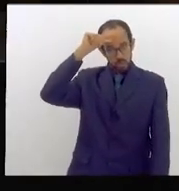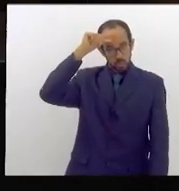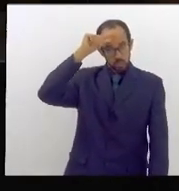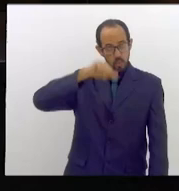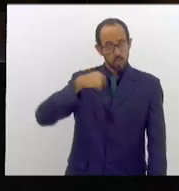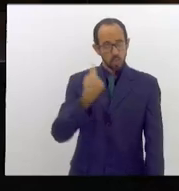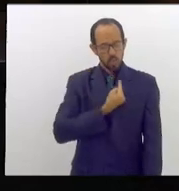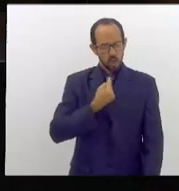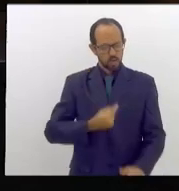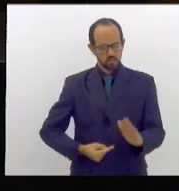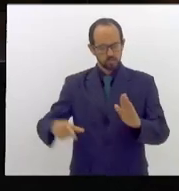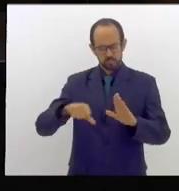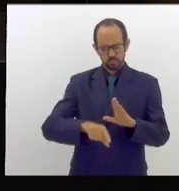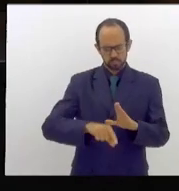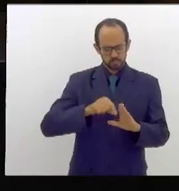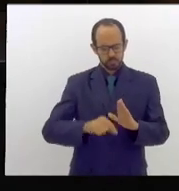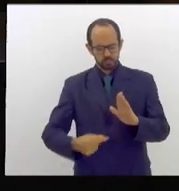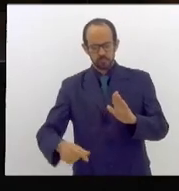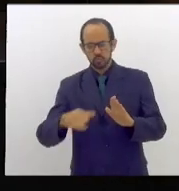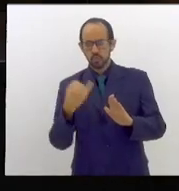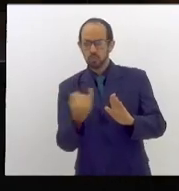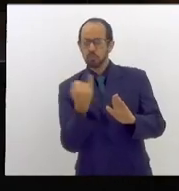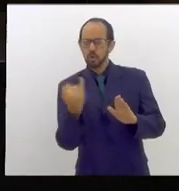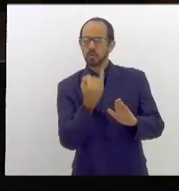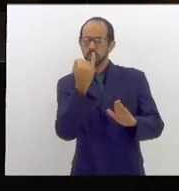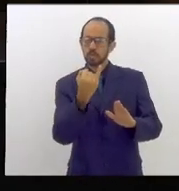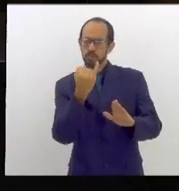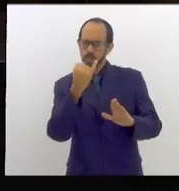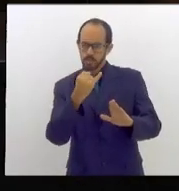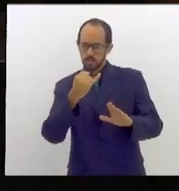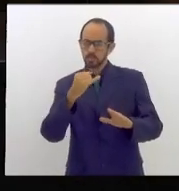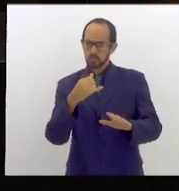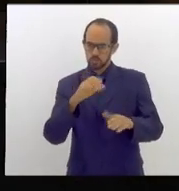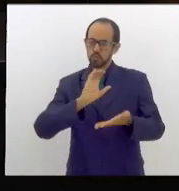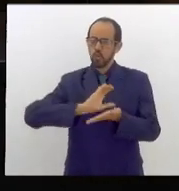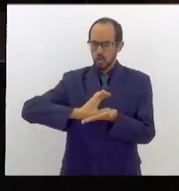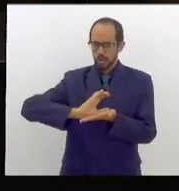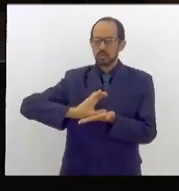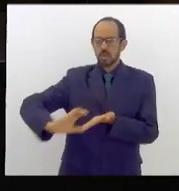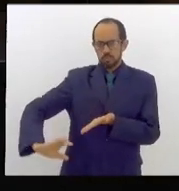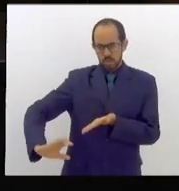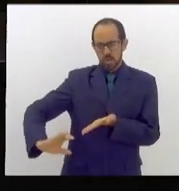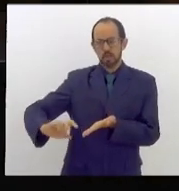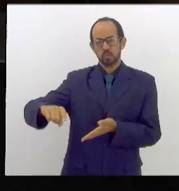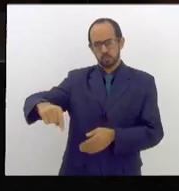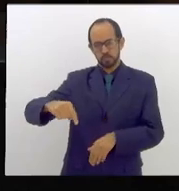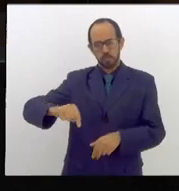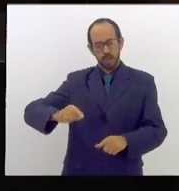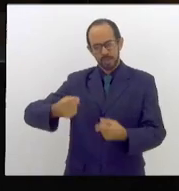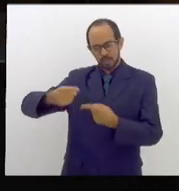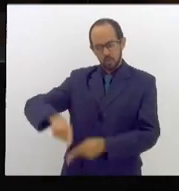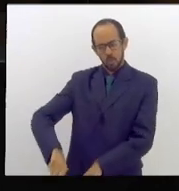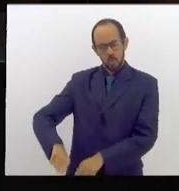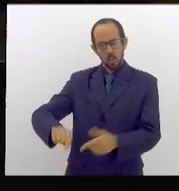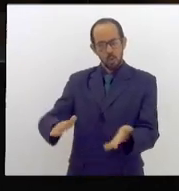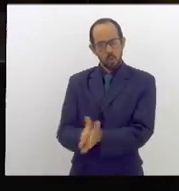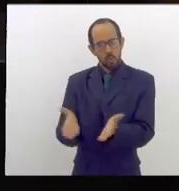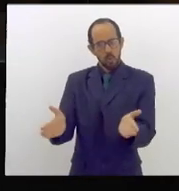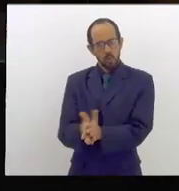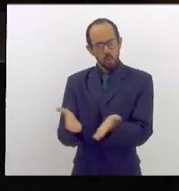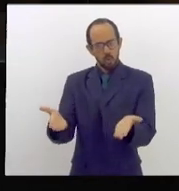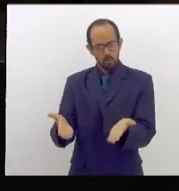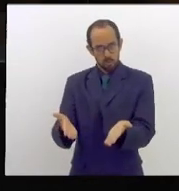destacou a importância do orçamento para enfrentar a miséria pobreza para